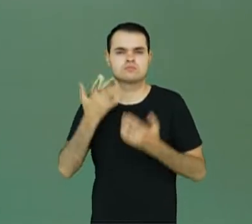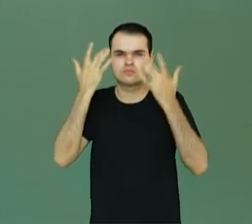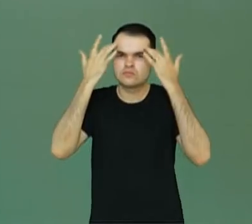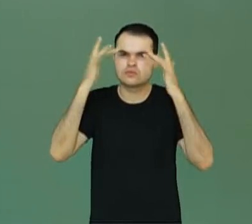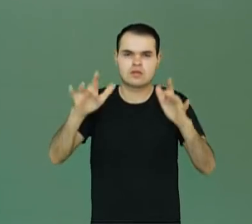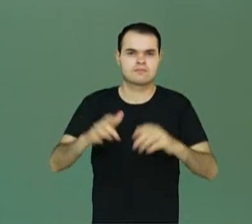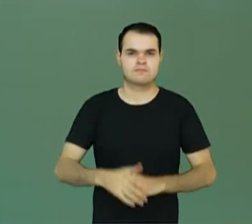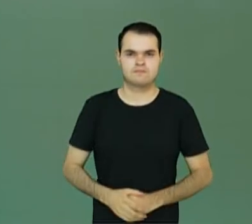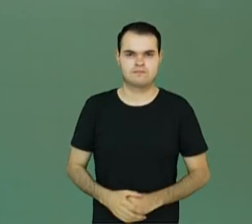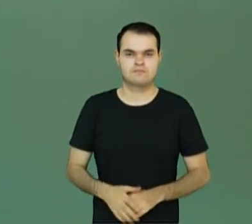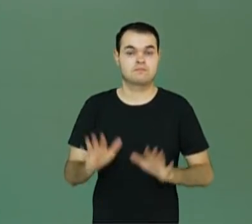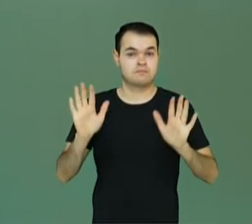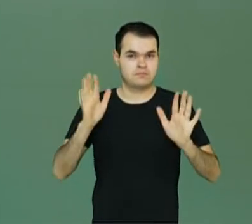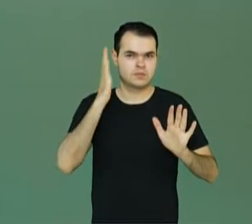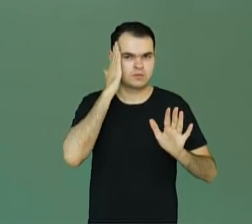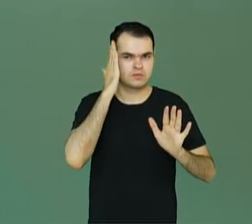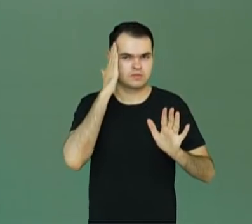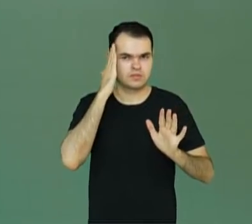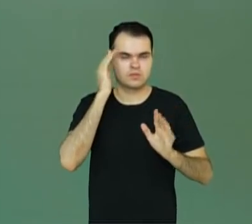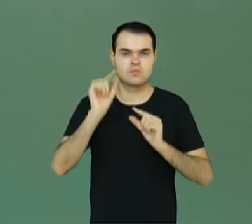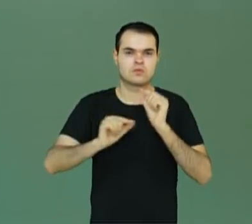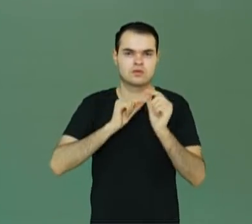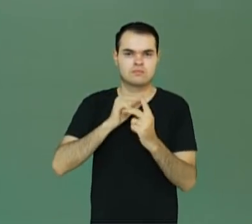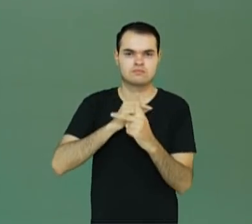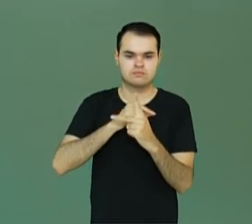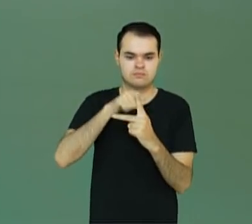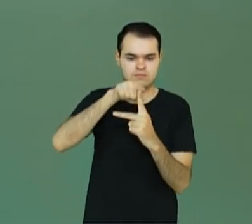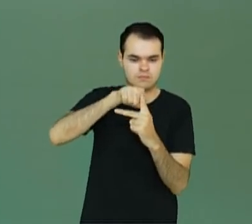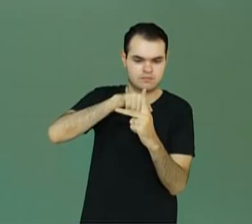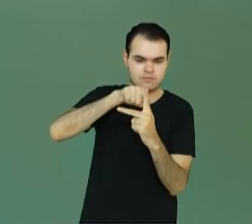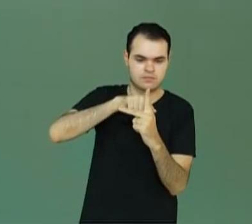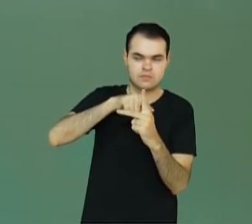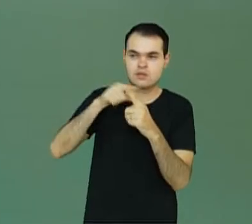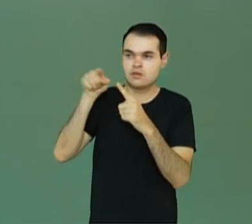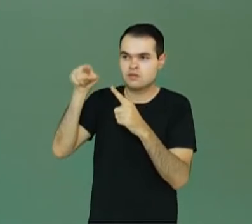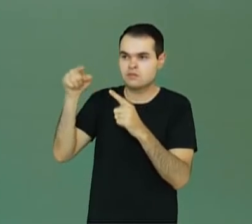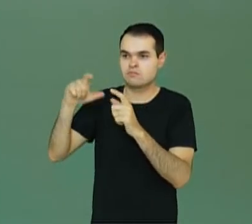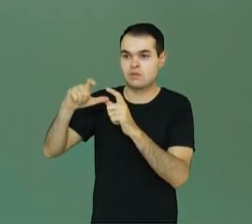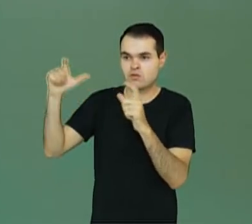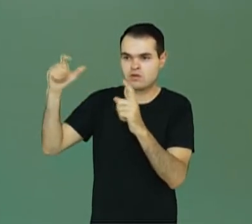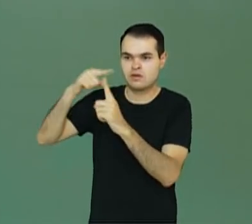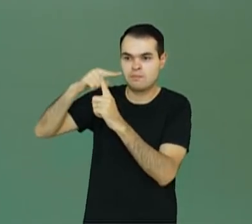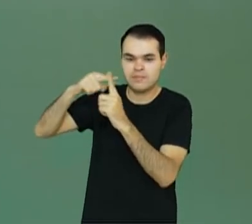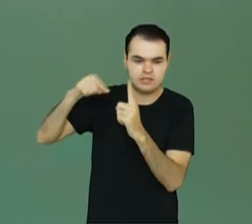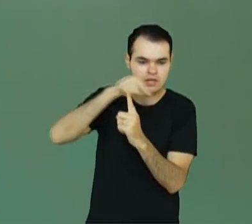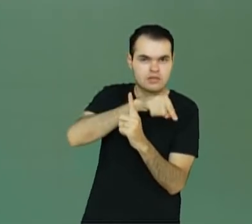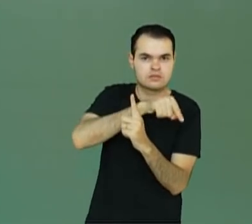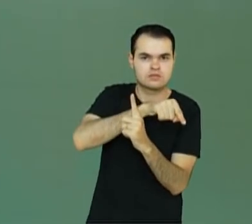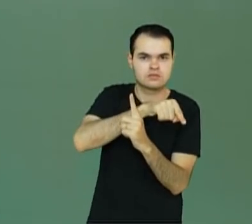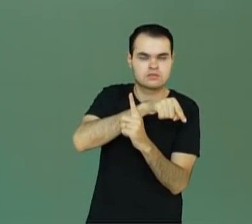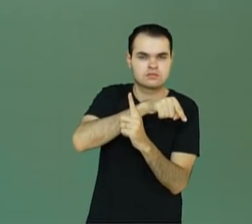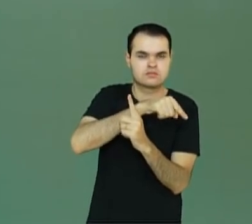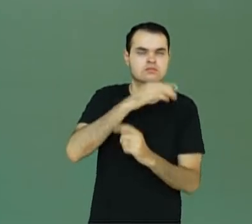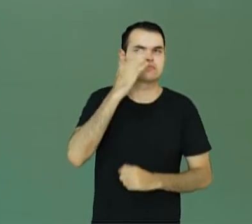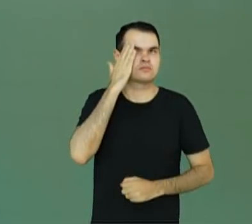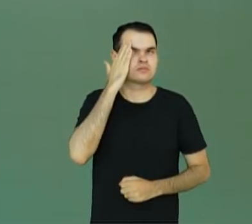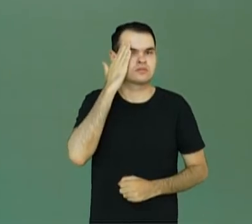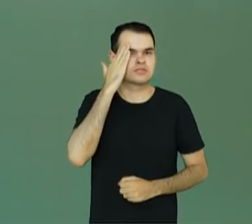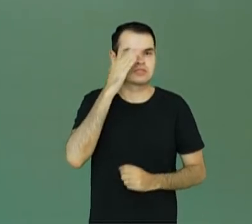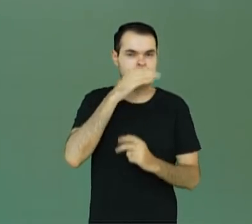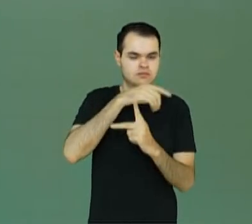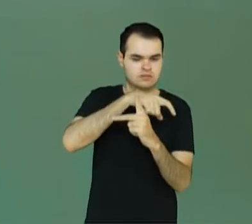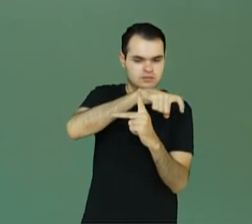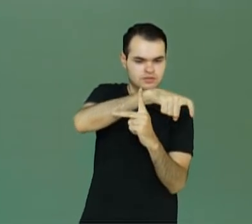que a medida do lado do quadrado menor é metade da medida do lado do quadrado maior. Então, se eu chamar de